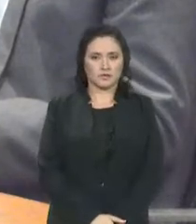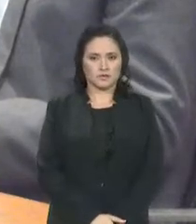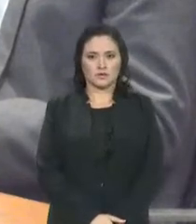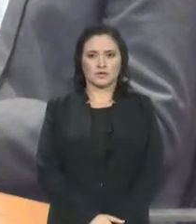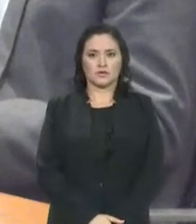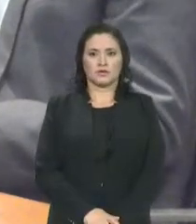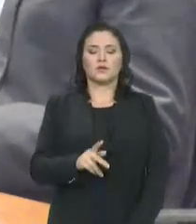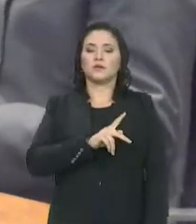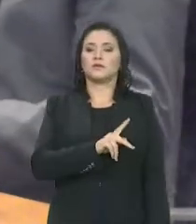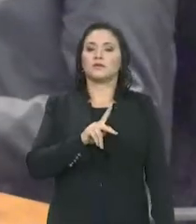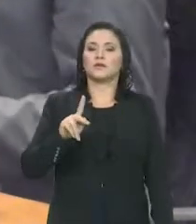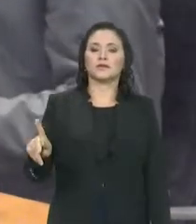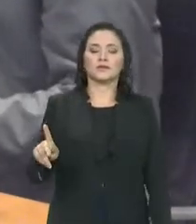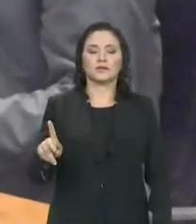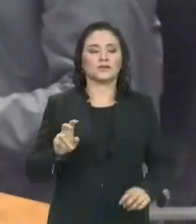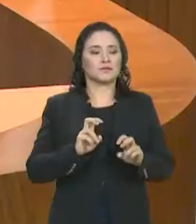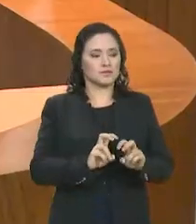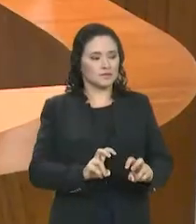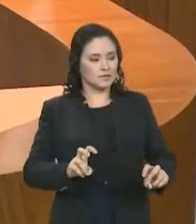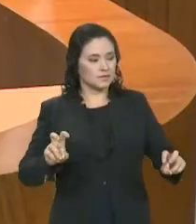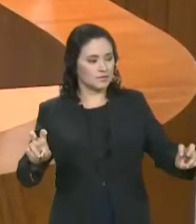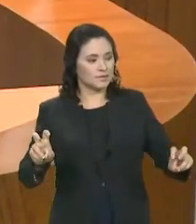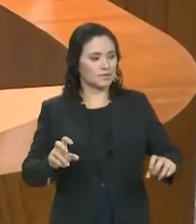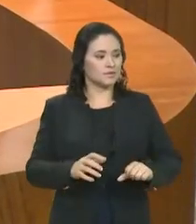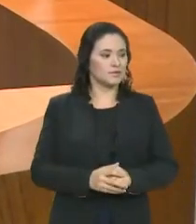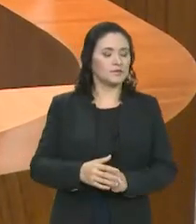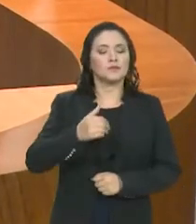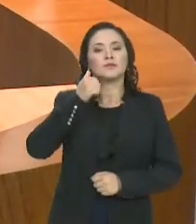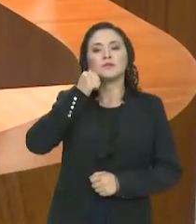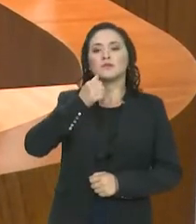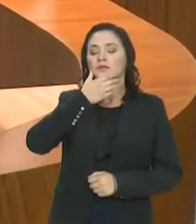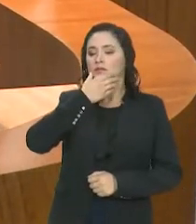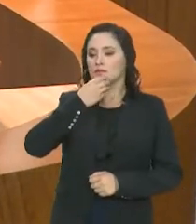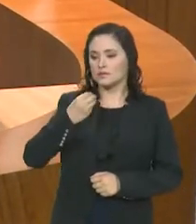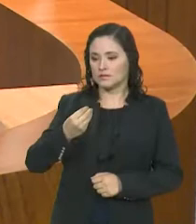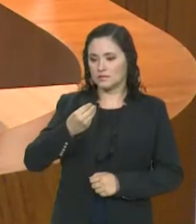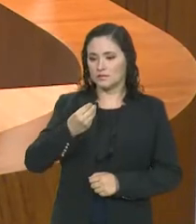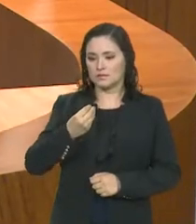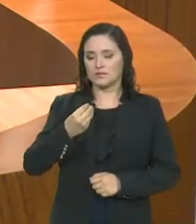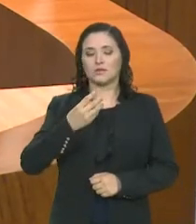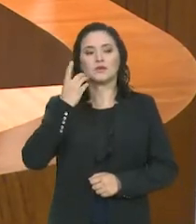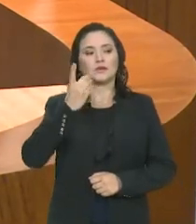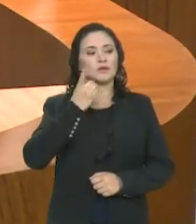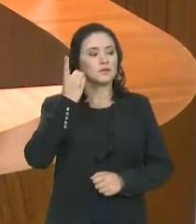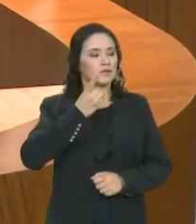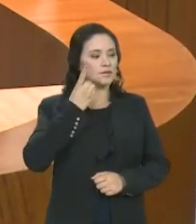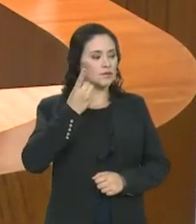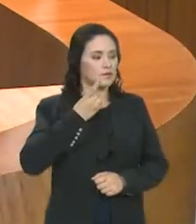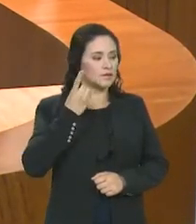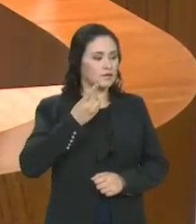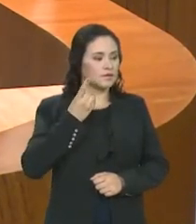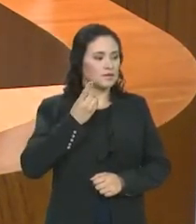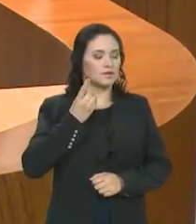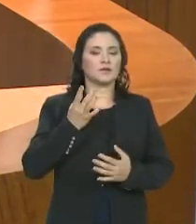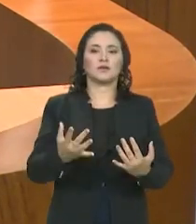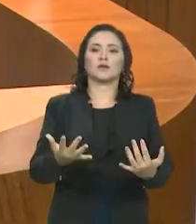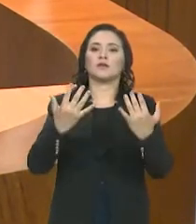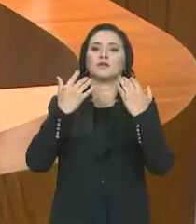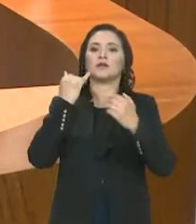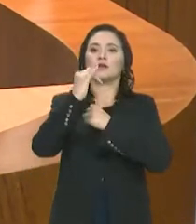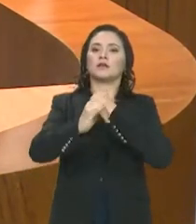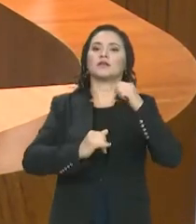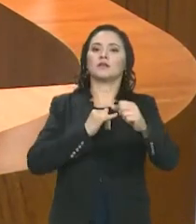Senhor presidente, demais membros da mesa, senhoras e senhores deputados, internautas,